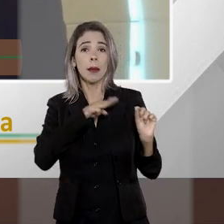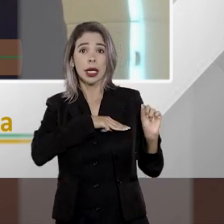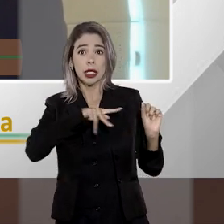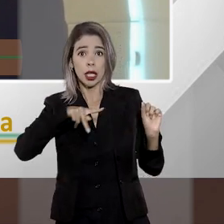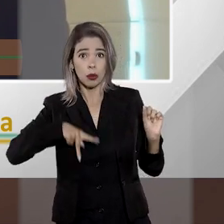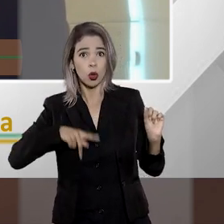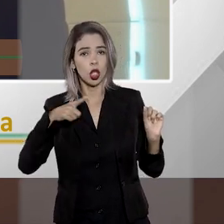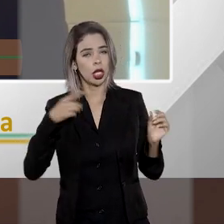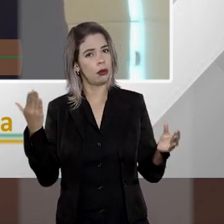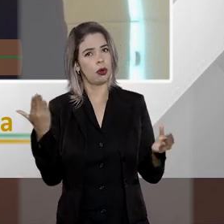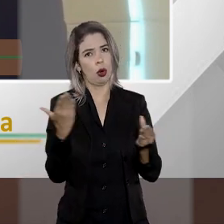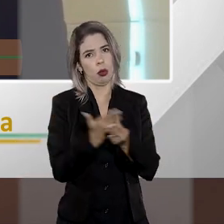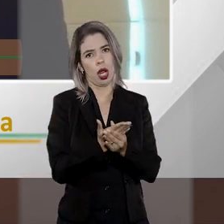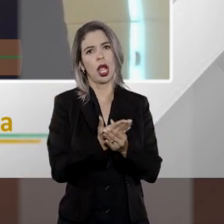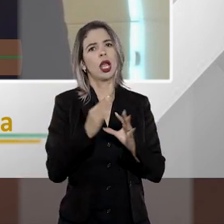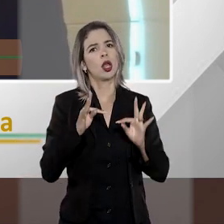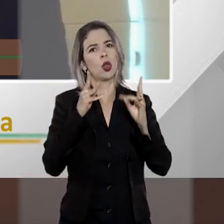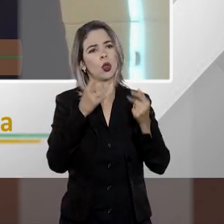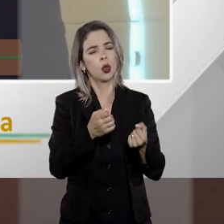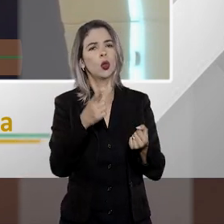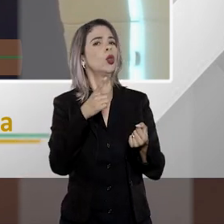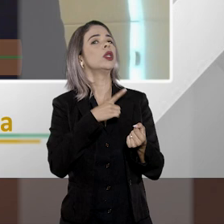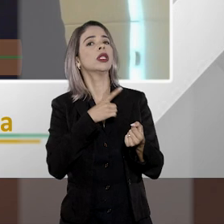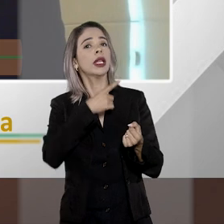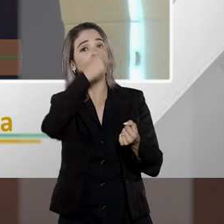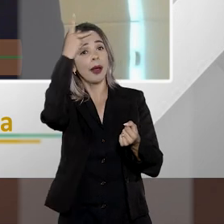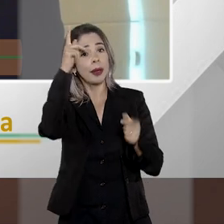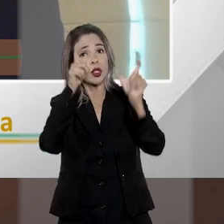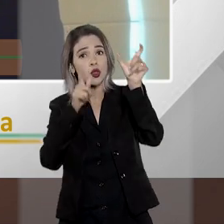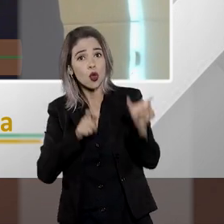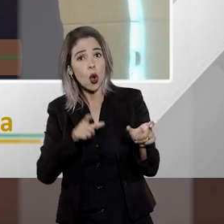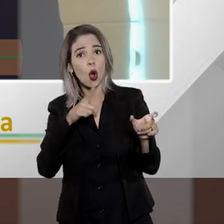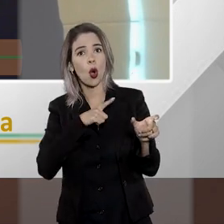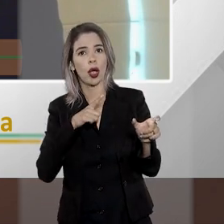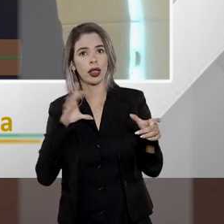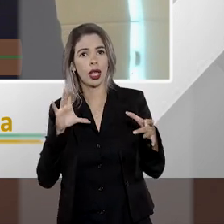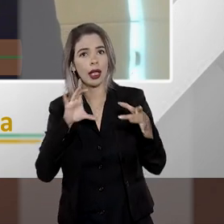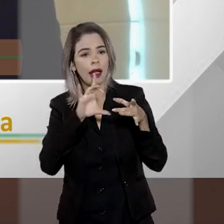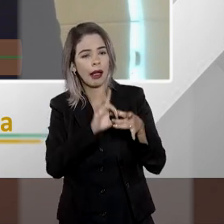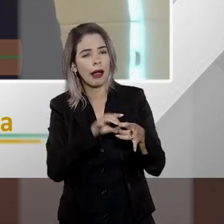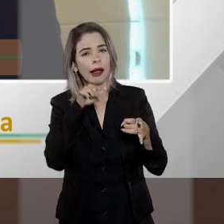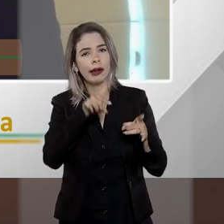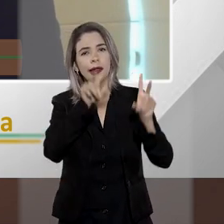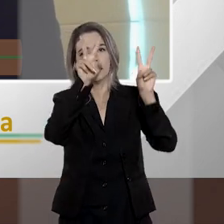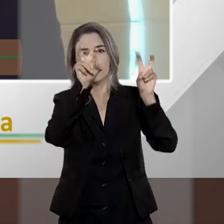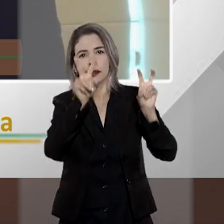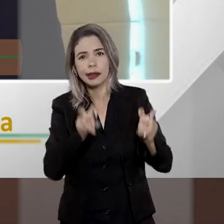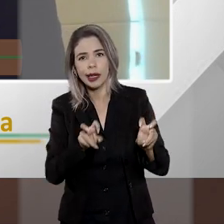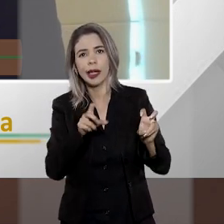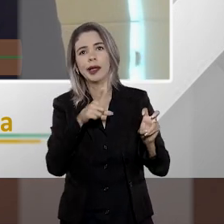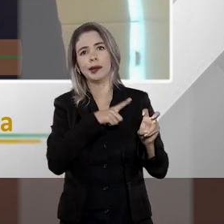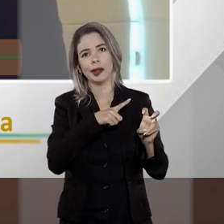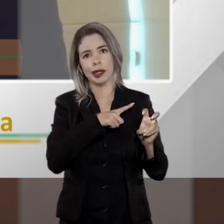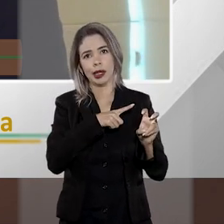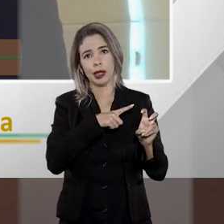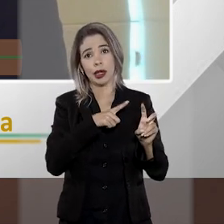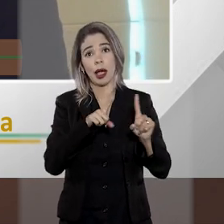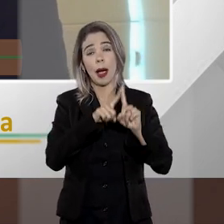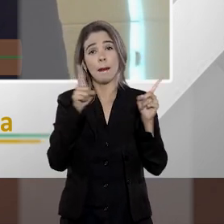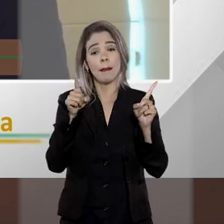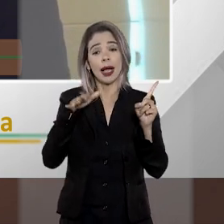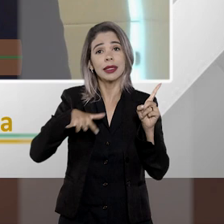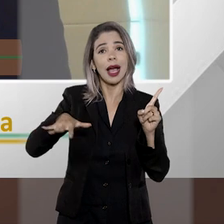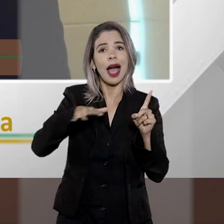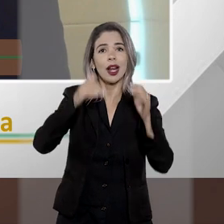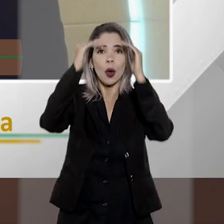nas ações de que é titular e ao querelante, né, em relação àquelas ações penais privadas. Já em